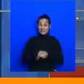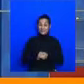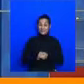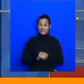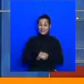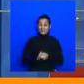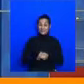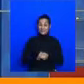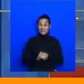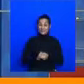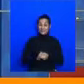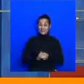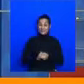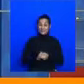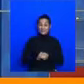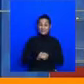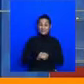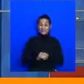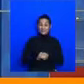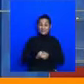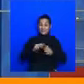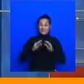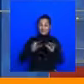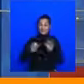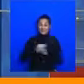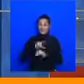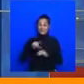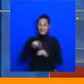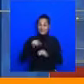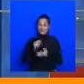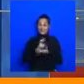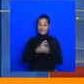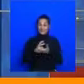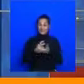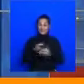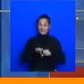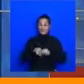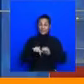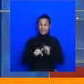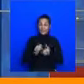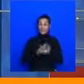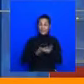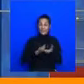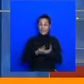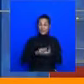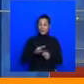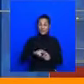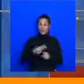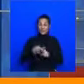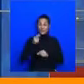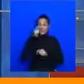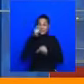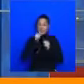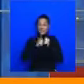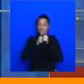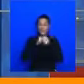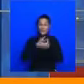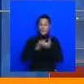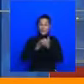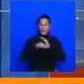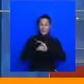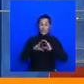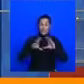marrom 04. Já foram realizados os sorteios da Quina, do Super 7, da Dupla Sena. Agora você conferindo